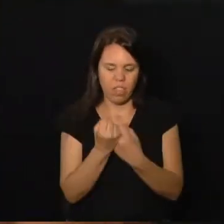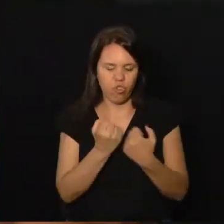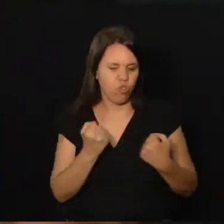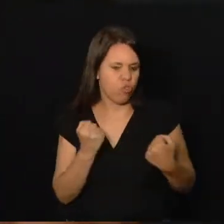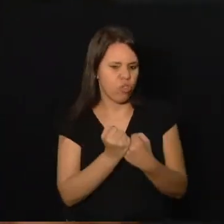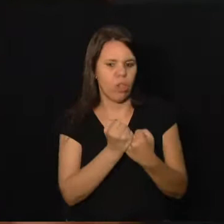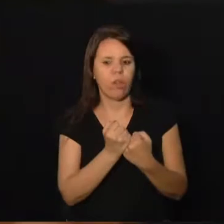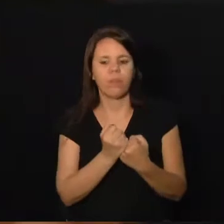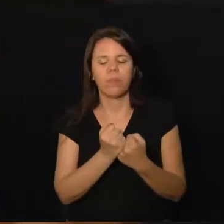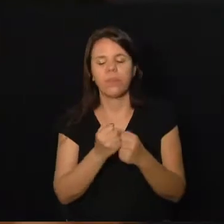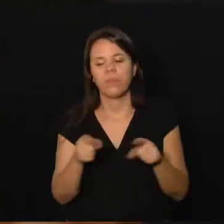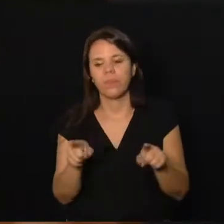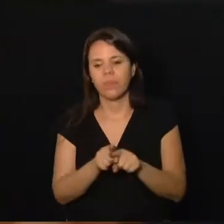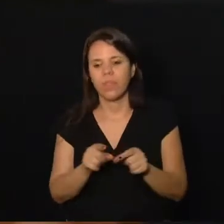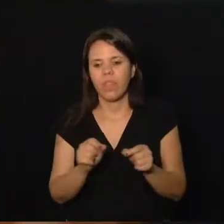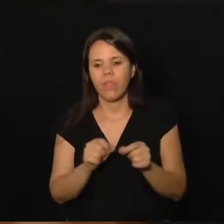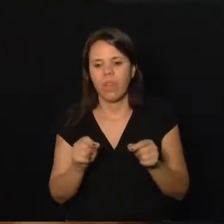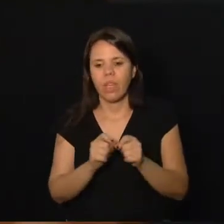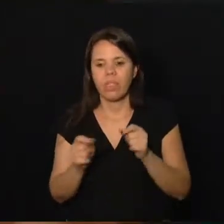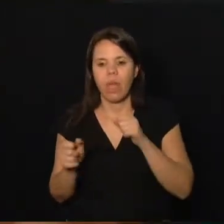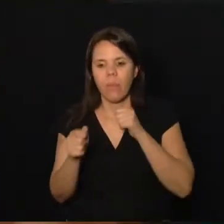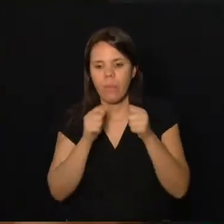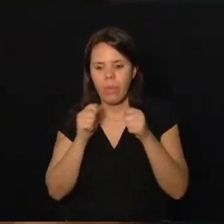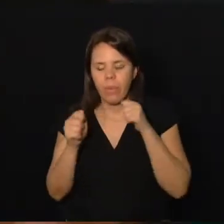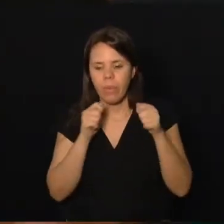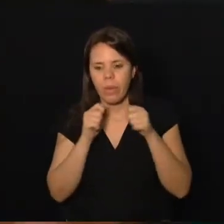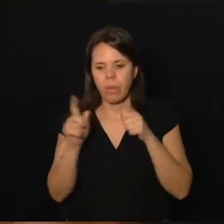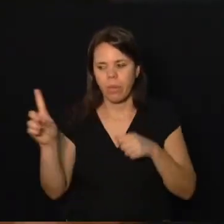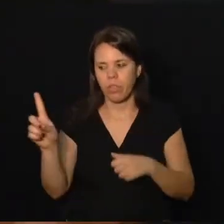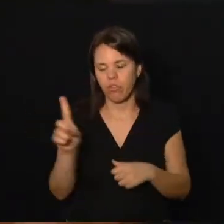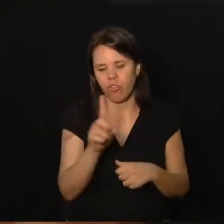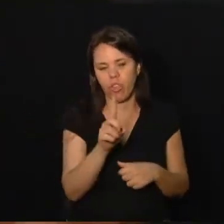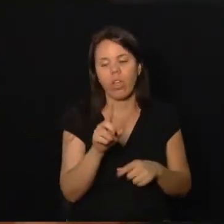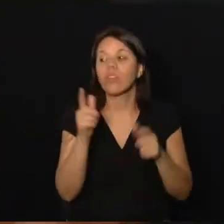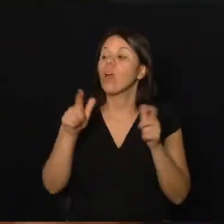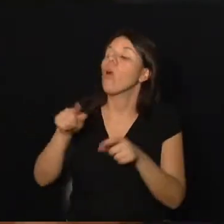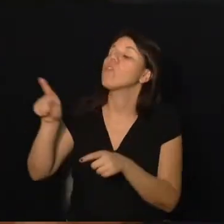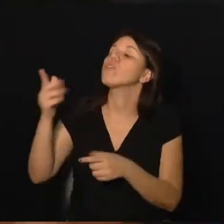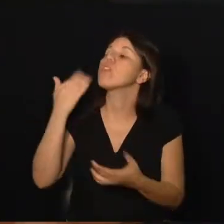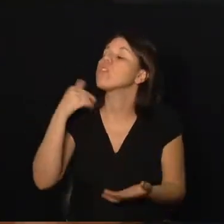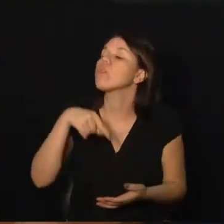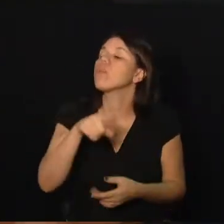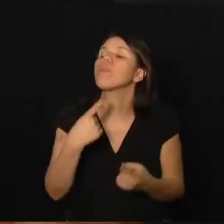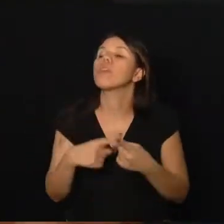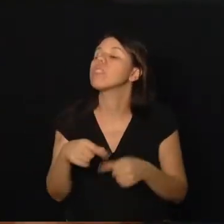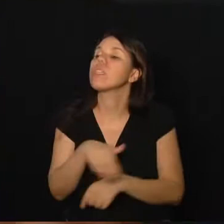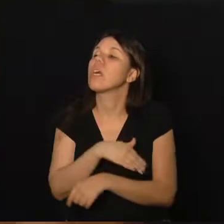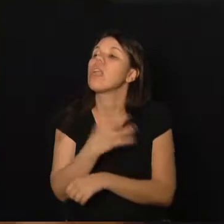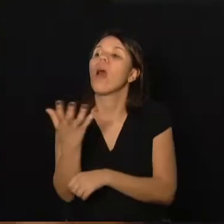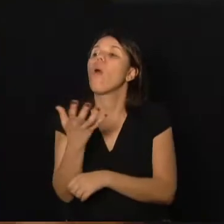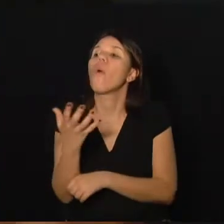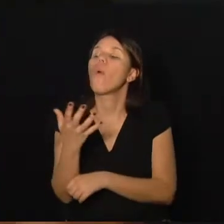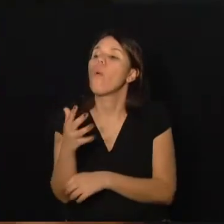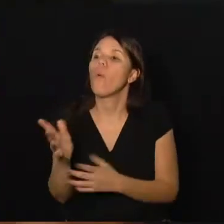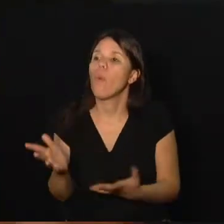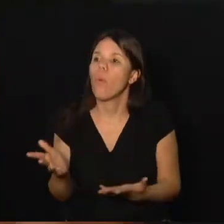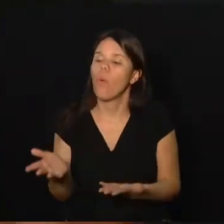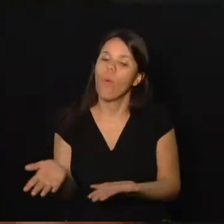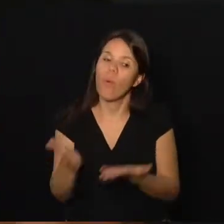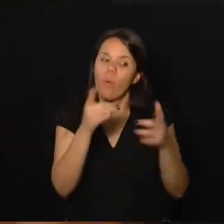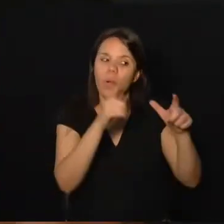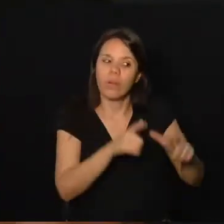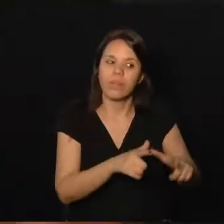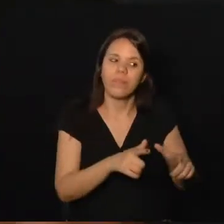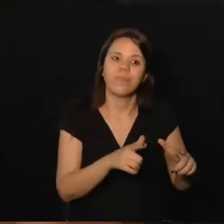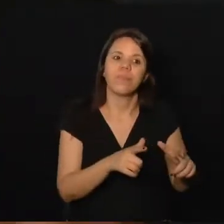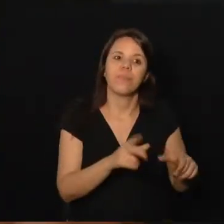fazer essa triagem com aqueles que chegam para se alimentar, saber de onde que é, por que está na rua, encaminhar para o abrigo, encaminhar